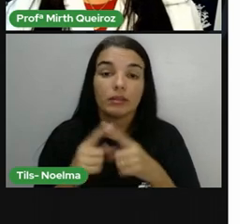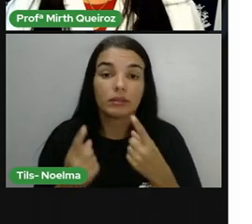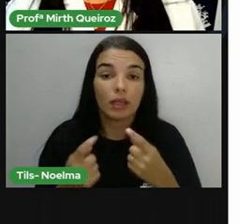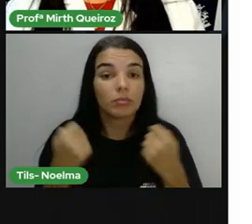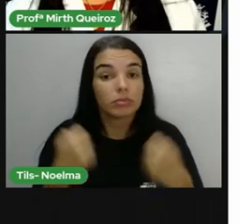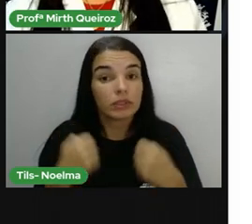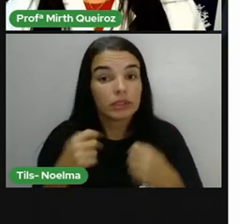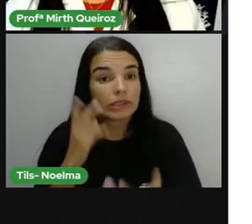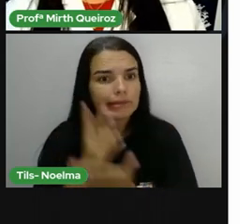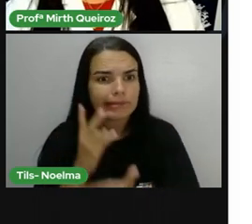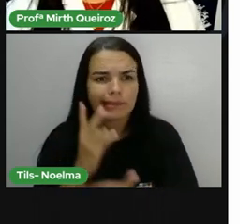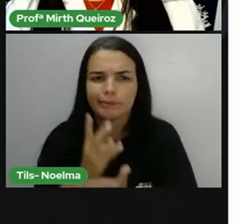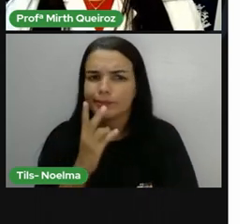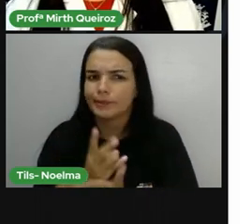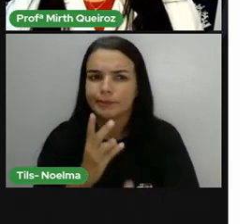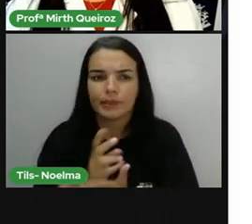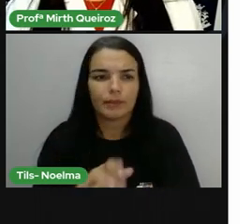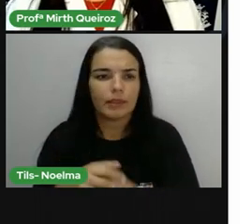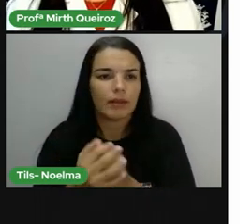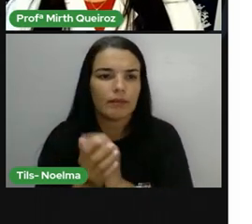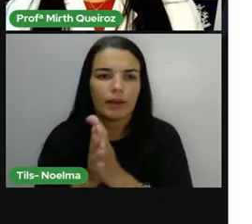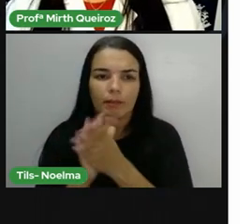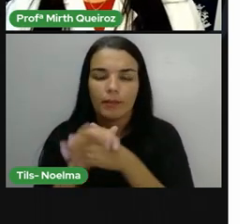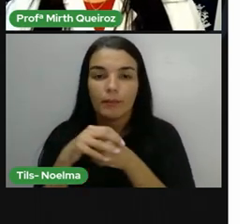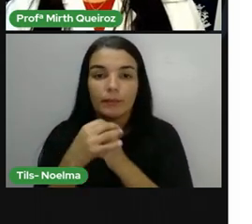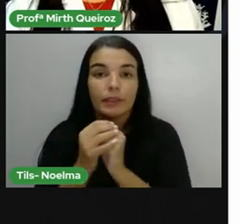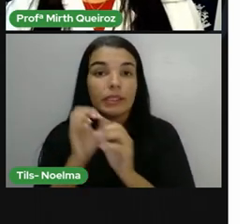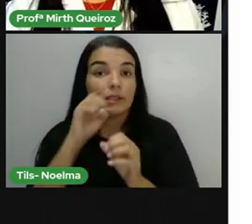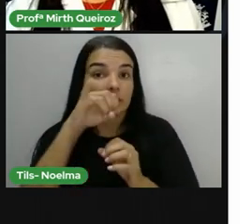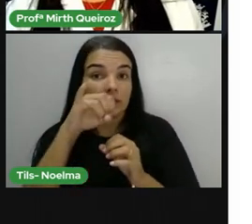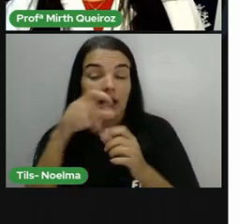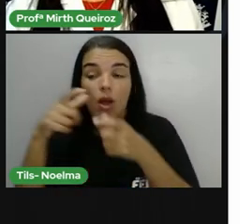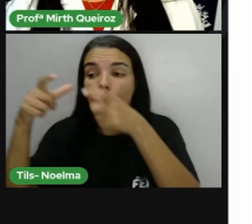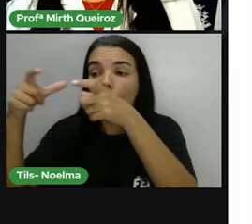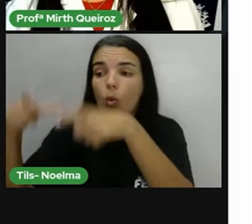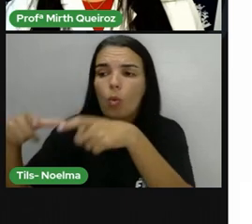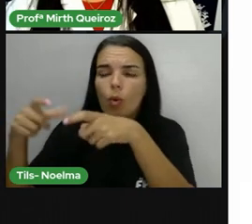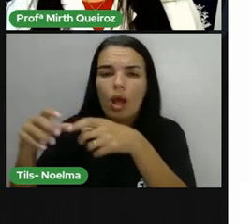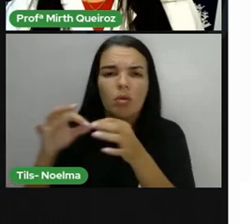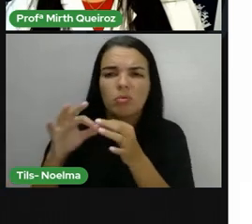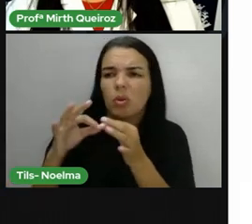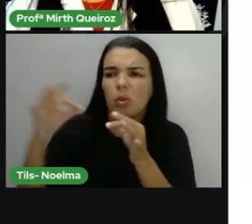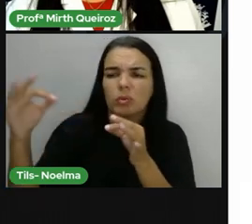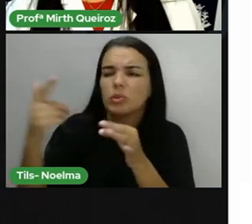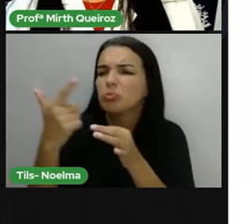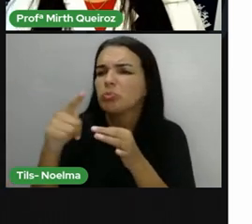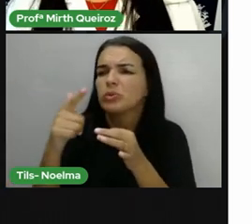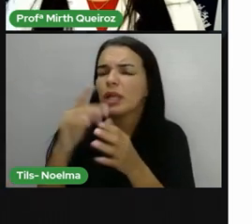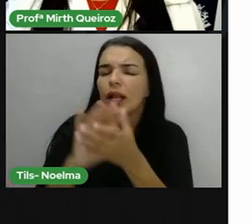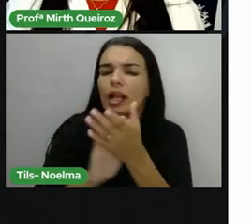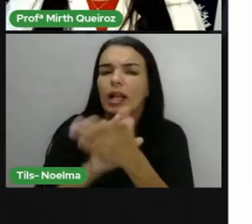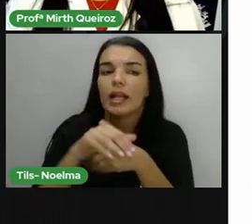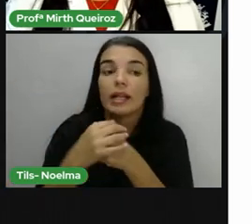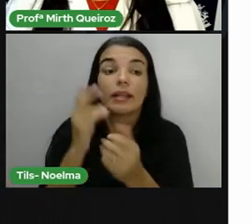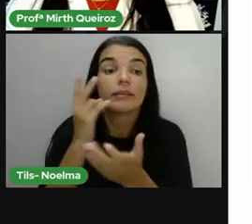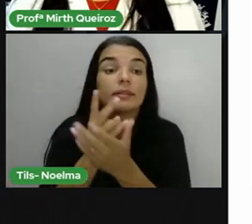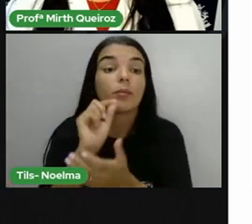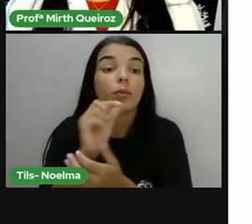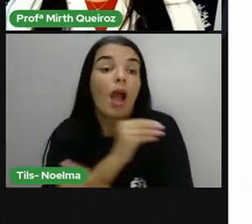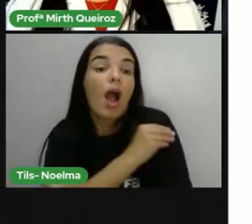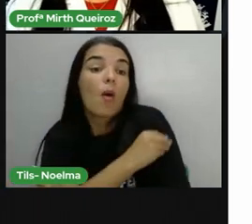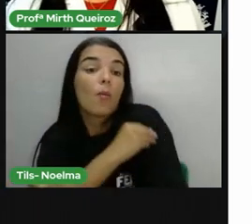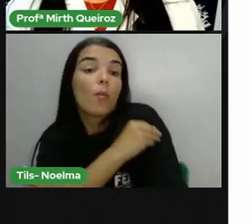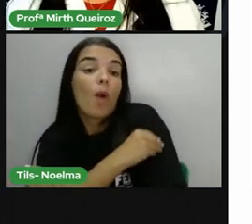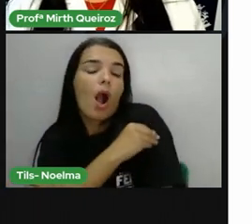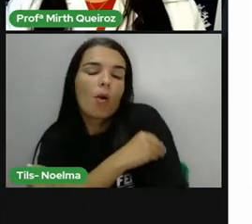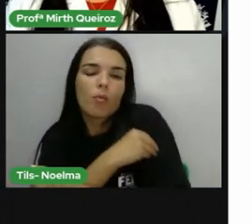estar constantemente lavando as mãos. Se a gente estiver em um local onde não é possível lavar as mãos, a gente está sempre com